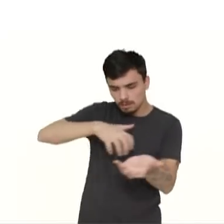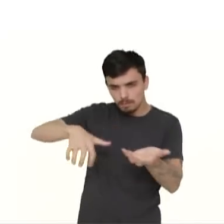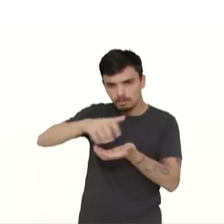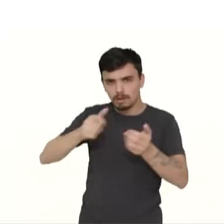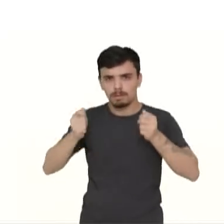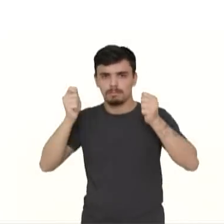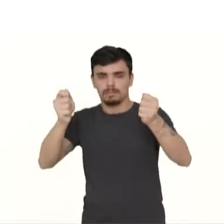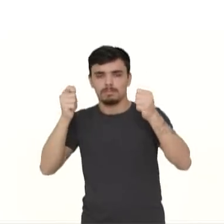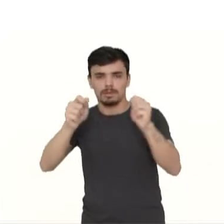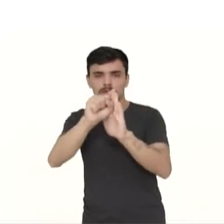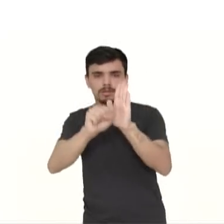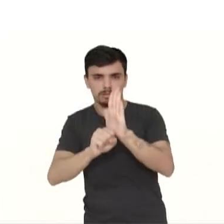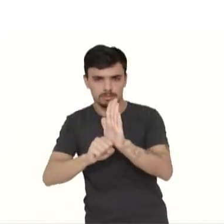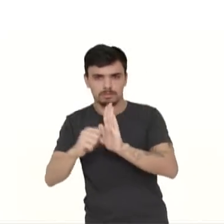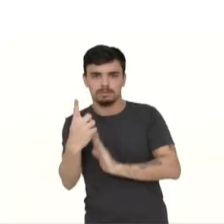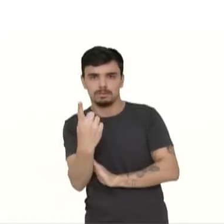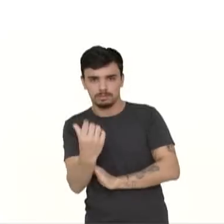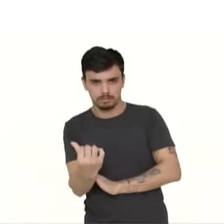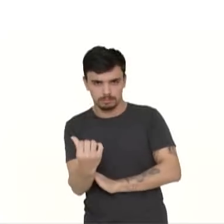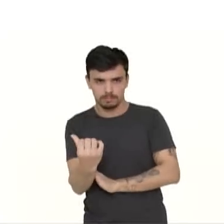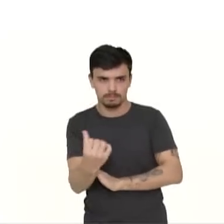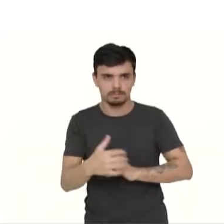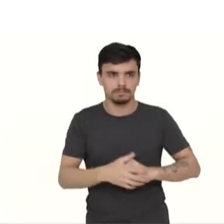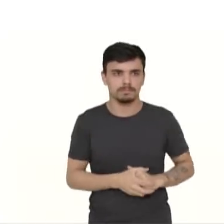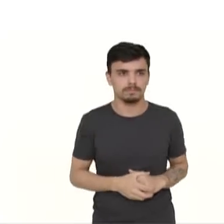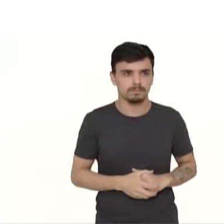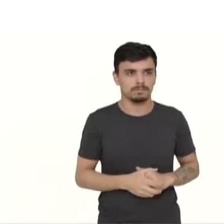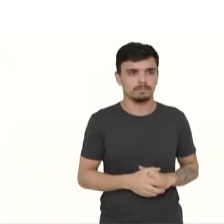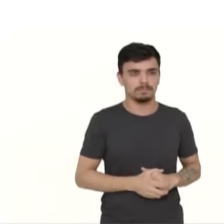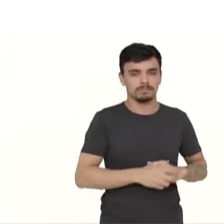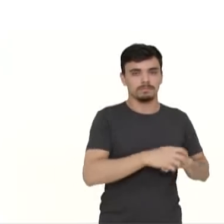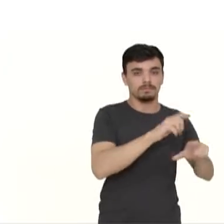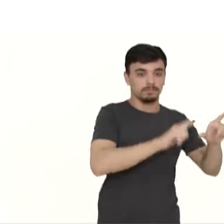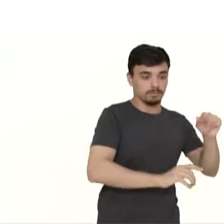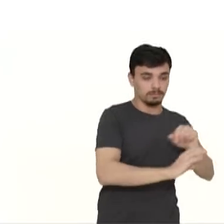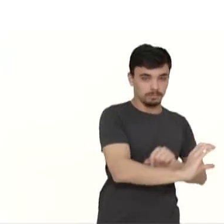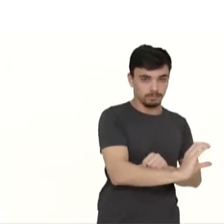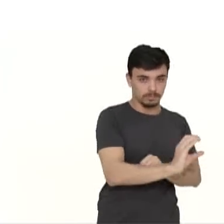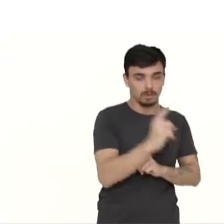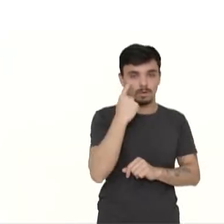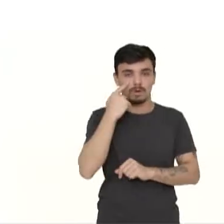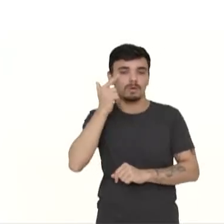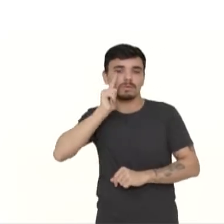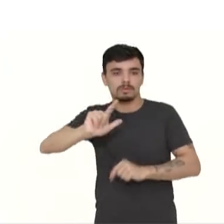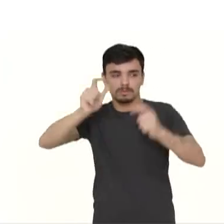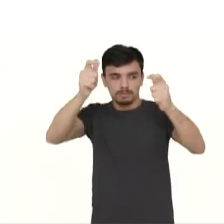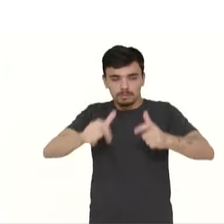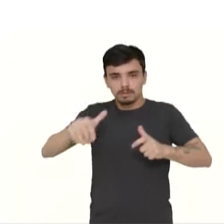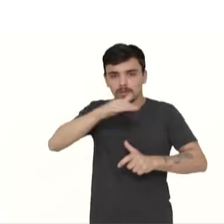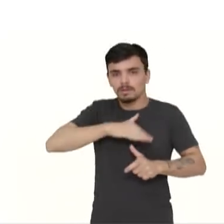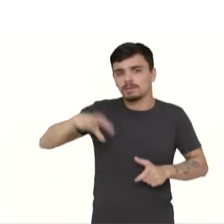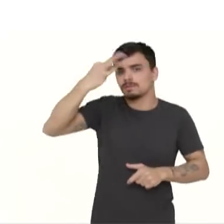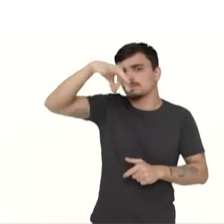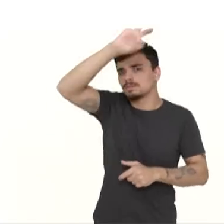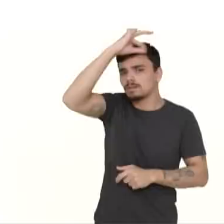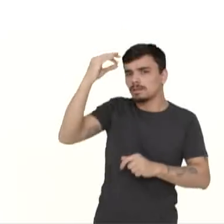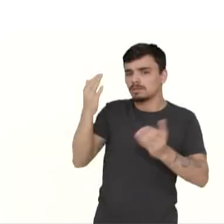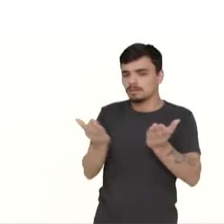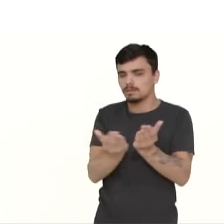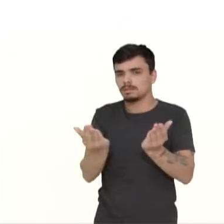no século XVI. C. A conquista dos lugares sagrados do